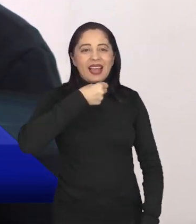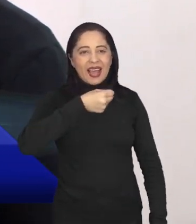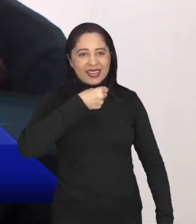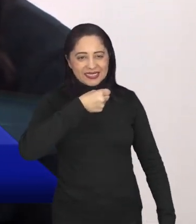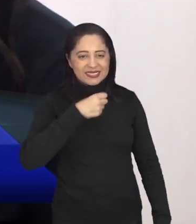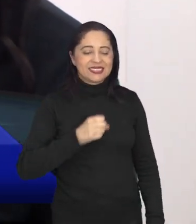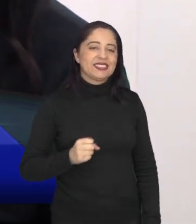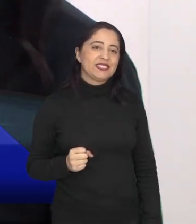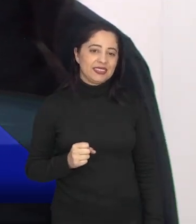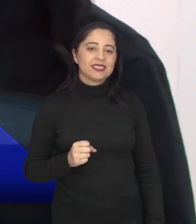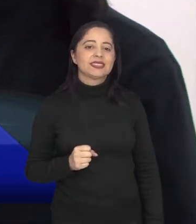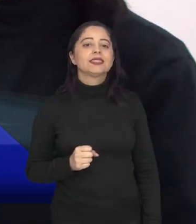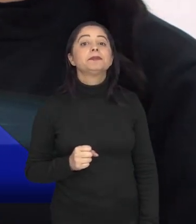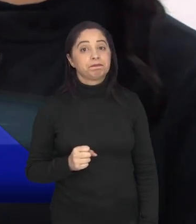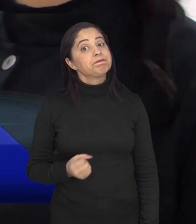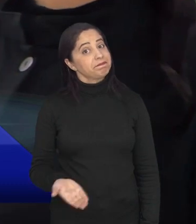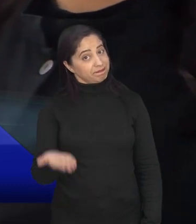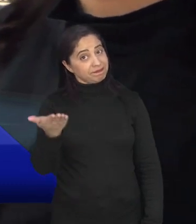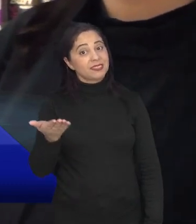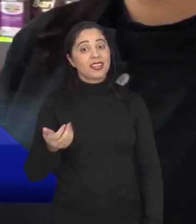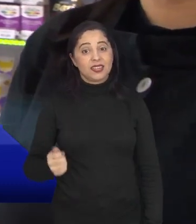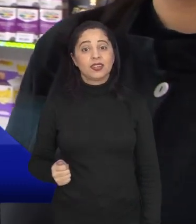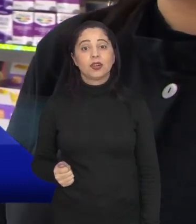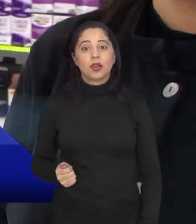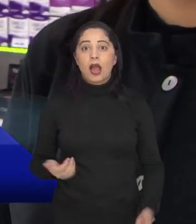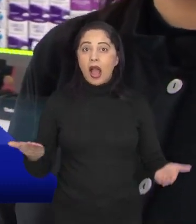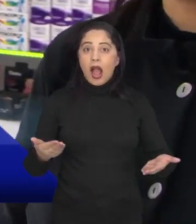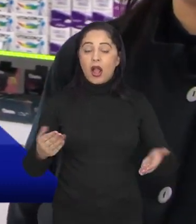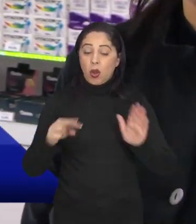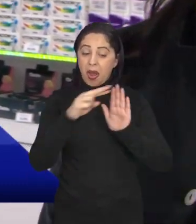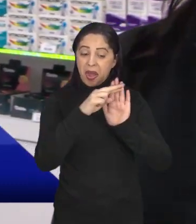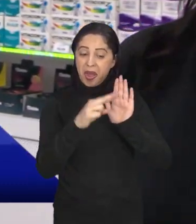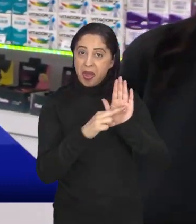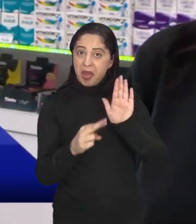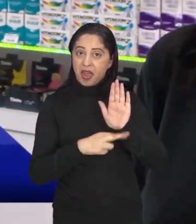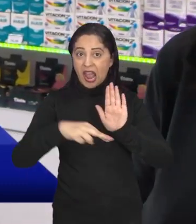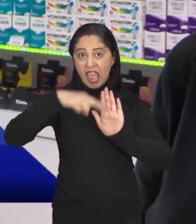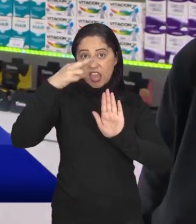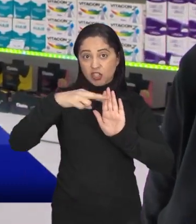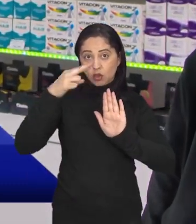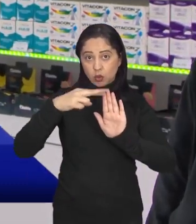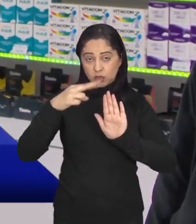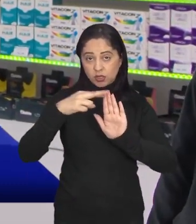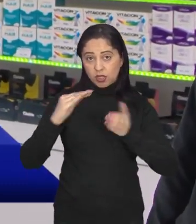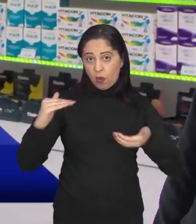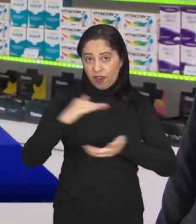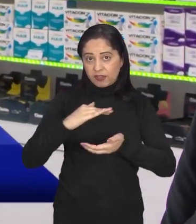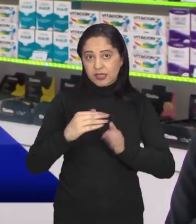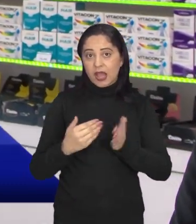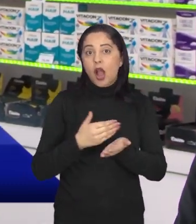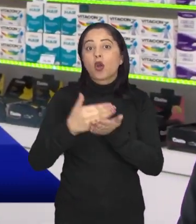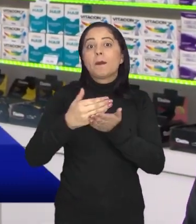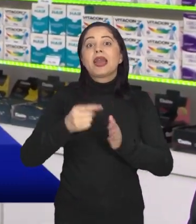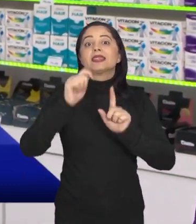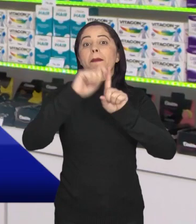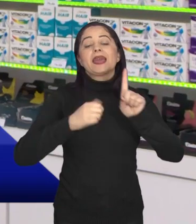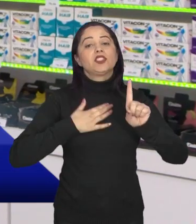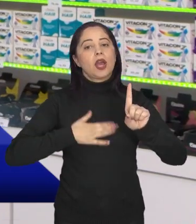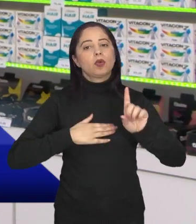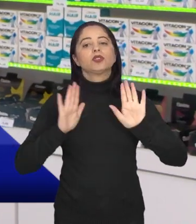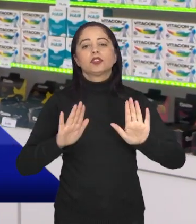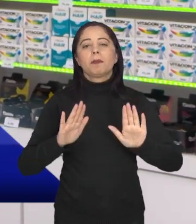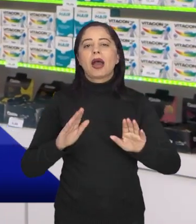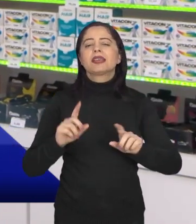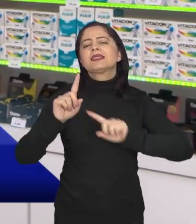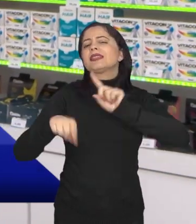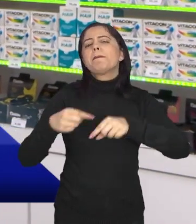sua participação aqui no nosso boletim legislativo viu é isso gente então essa nova resolução da Anvisa só entra em vigor em agosto Então até